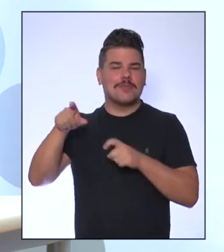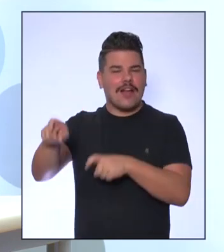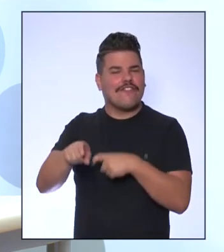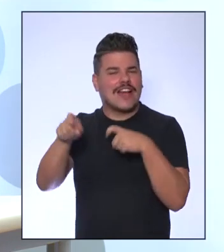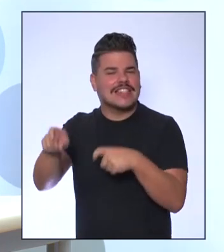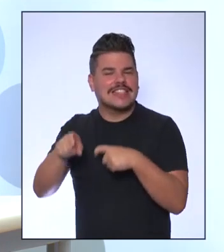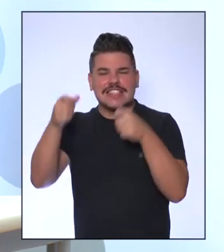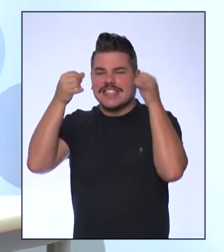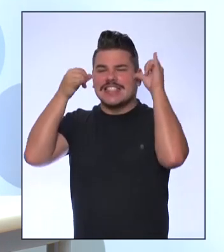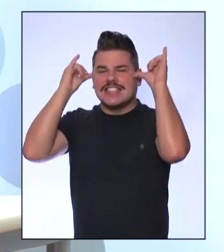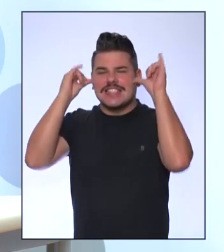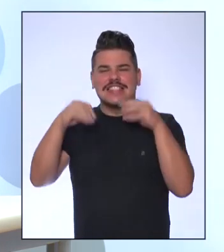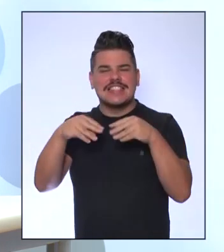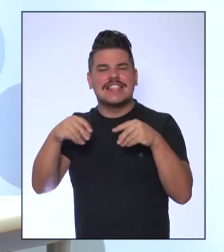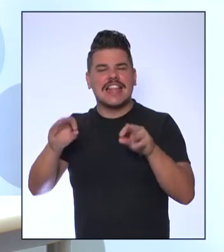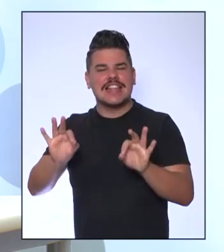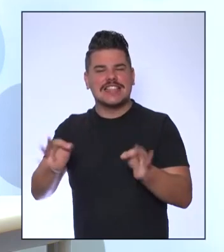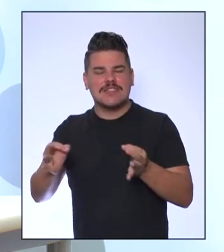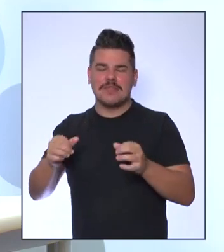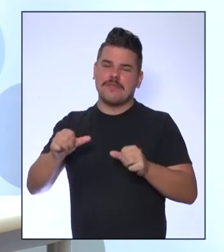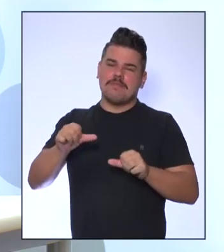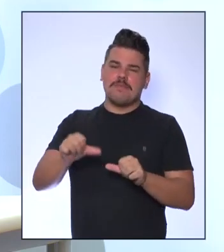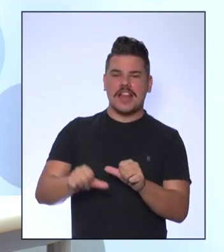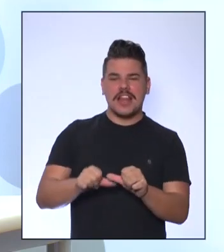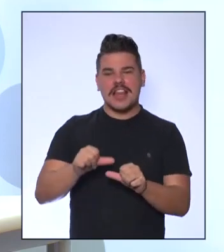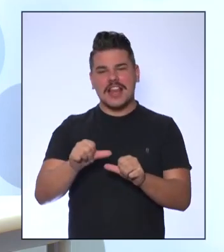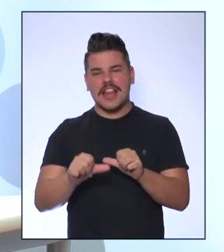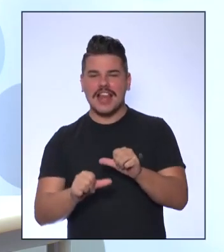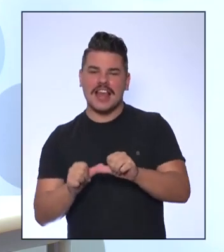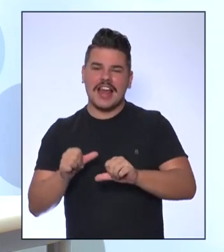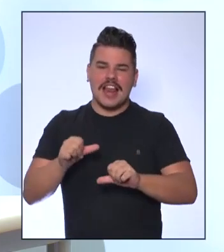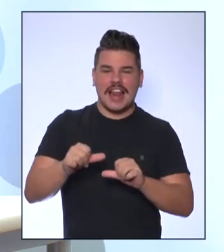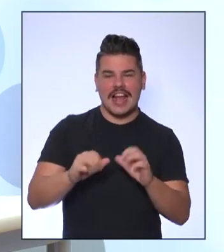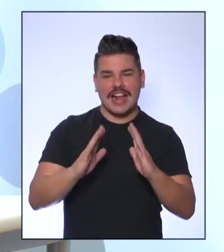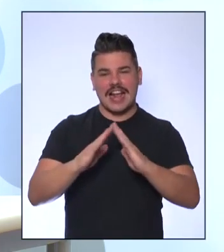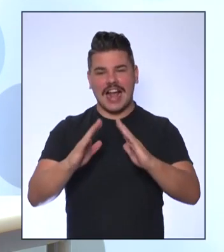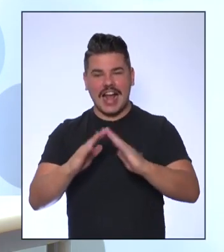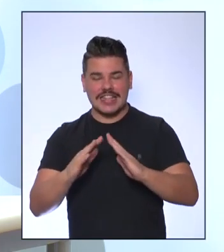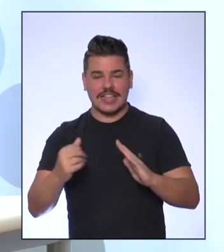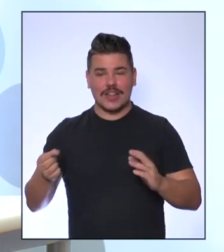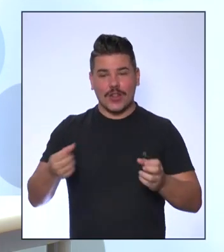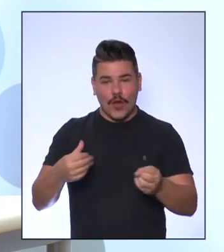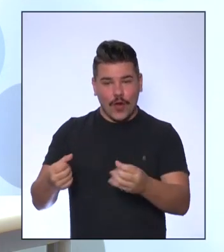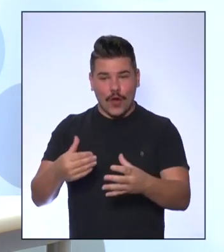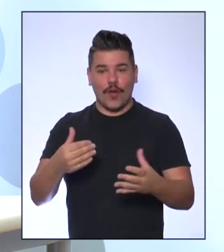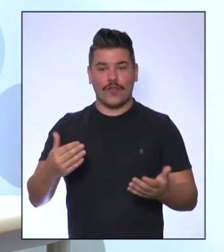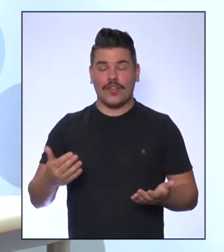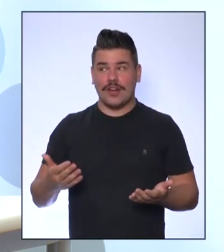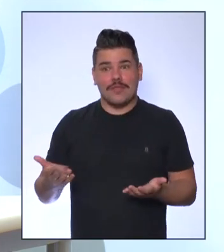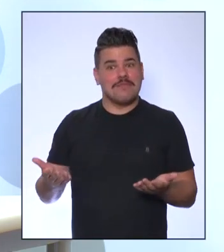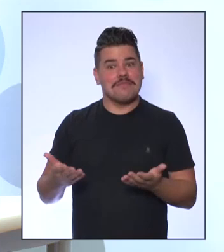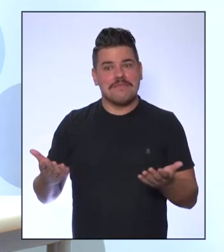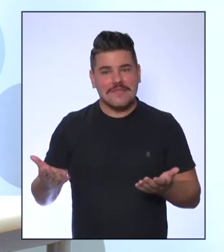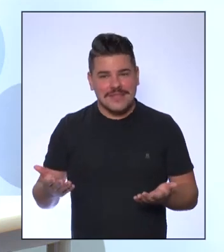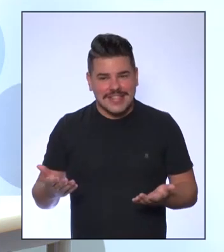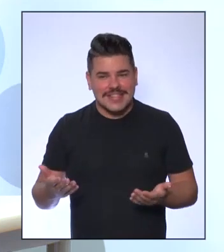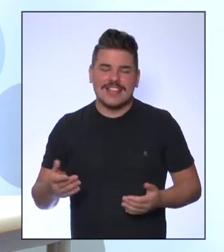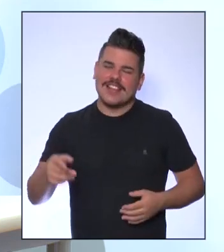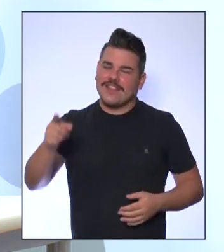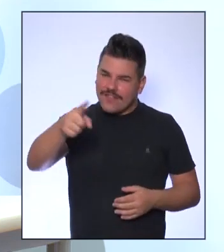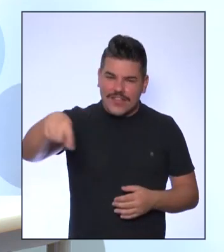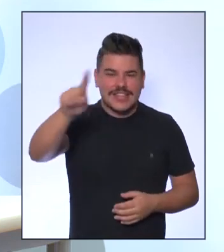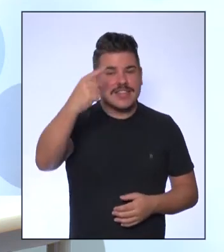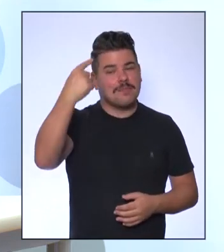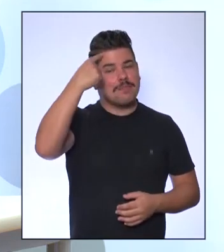um sítio, que agora começou a existir esse bairro, que eles são um bairro muito novo, muito jovem. A ideia é que